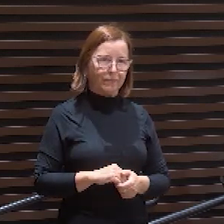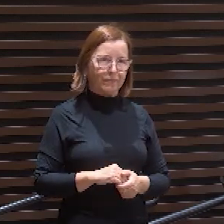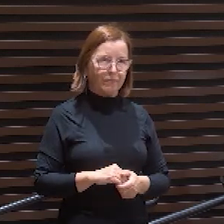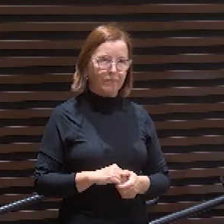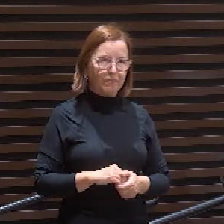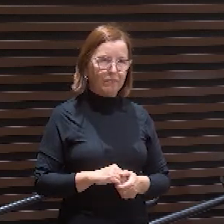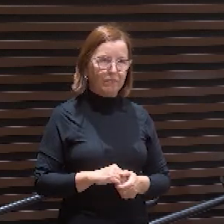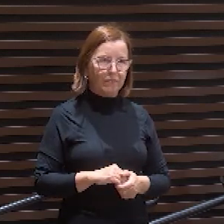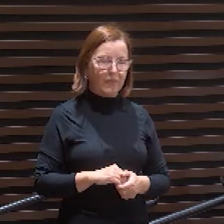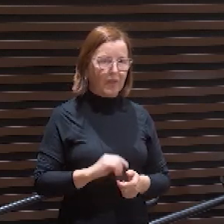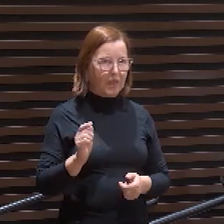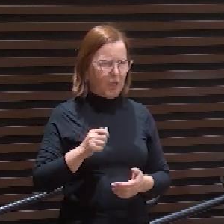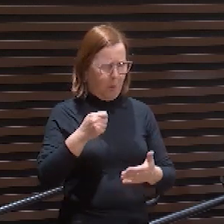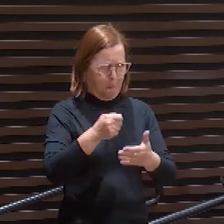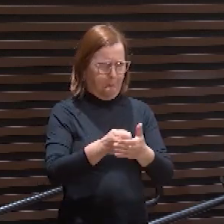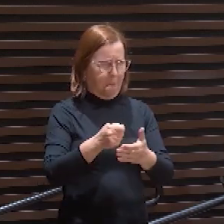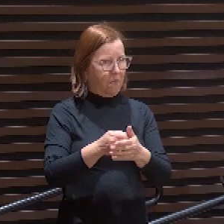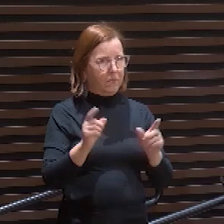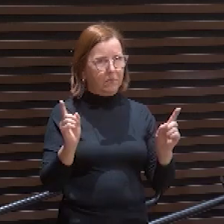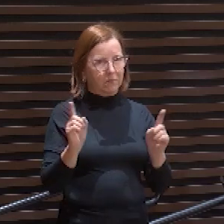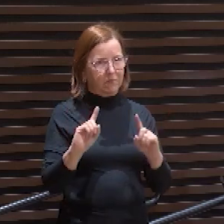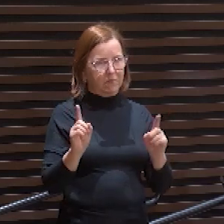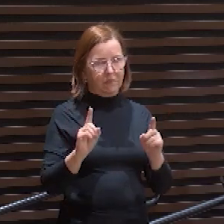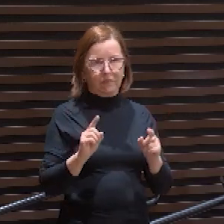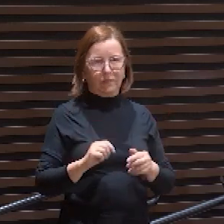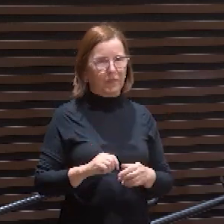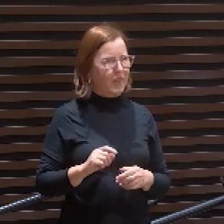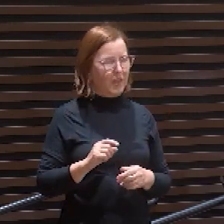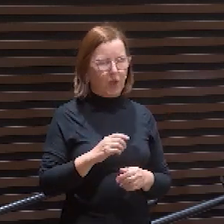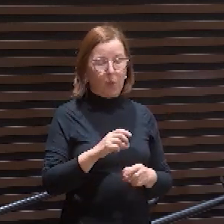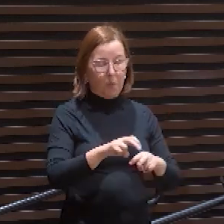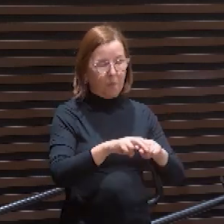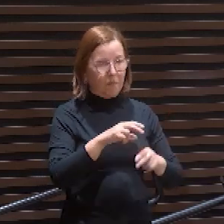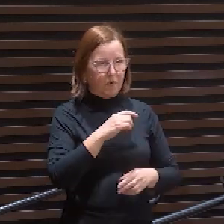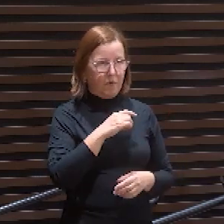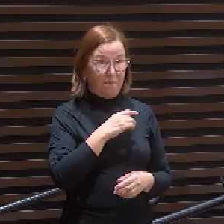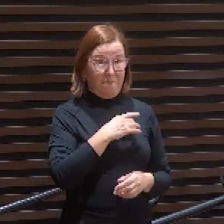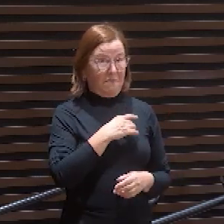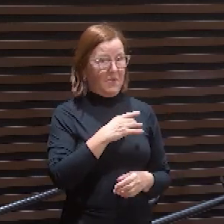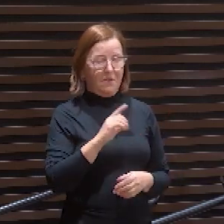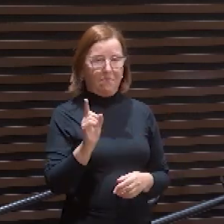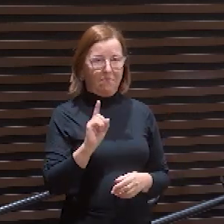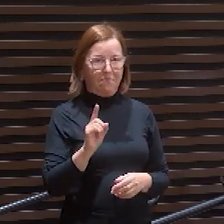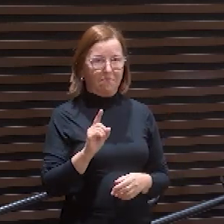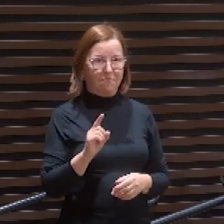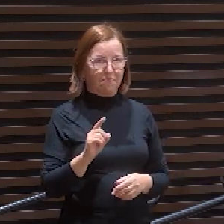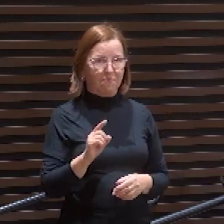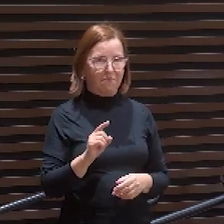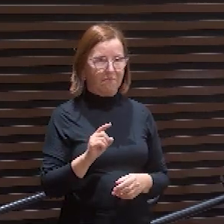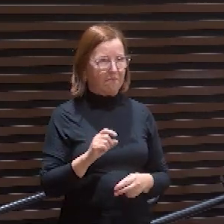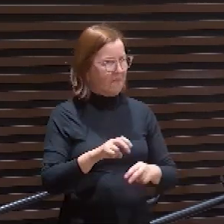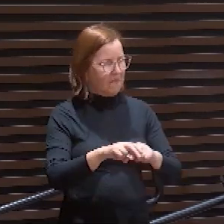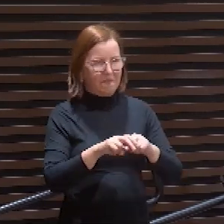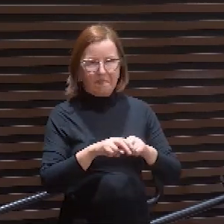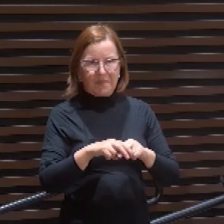Nem por obrigação, nem por medo, nem por